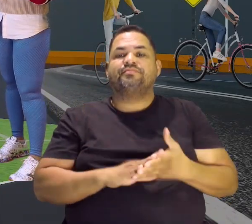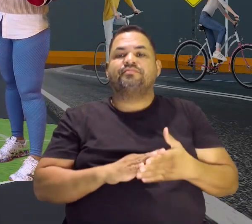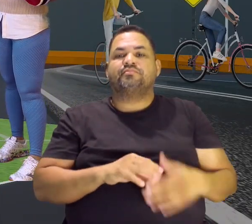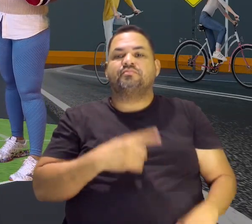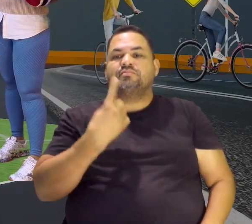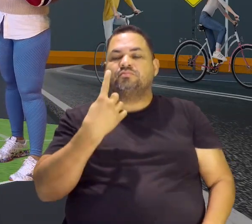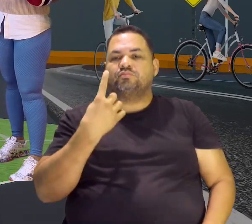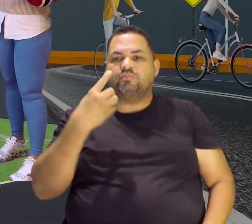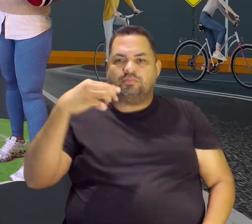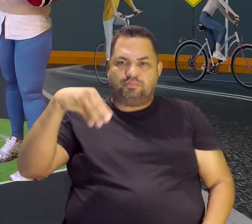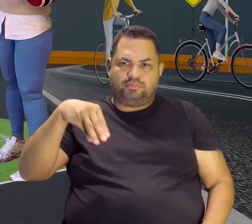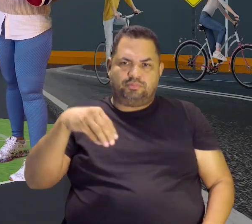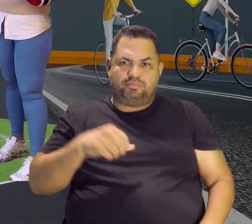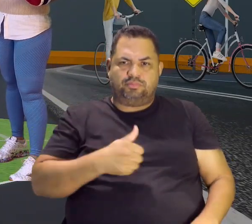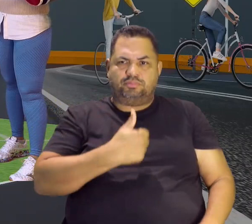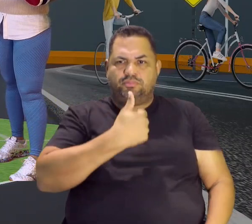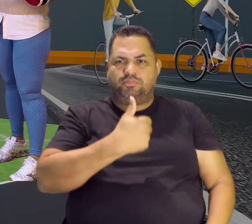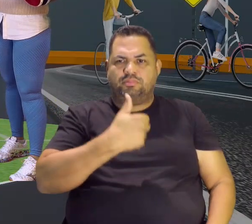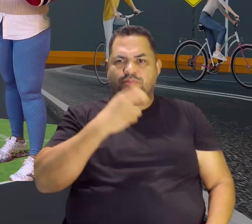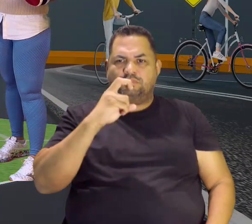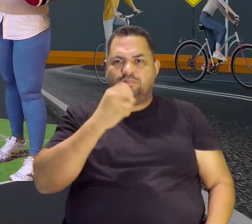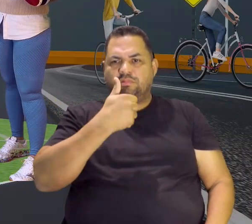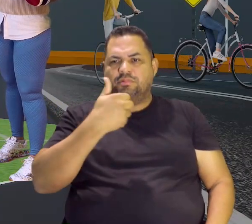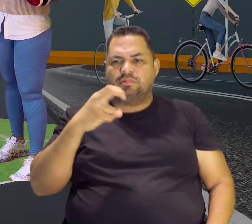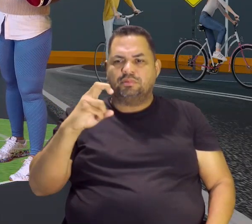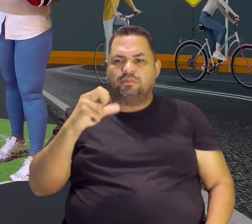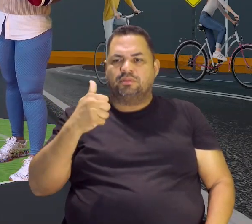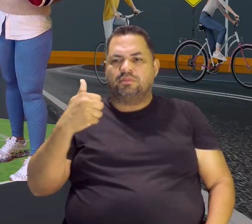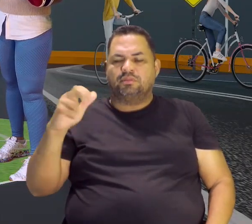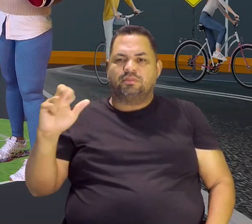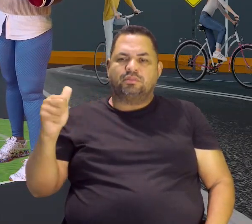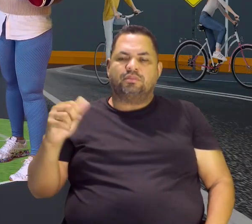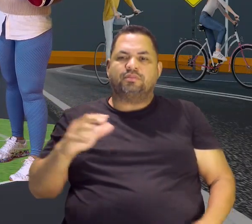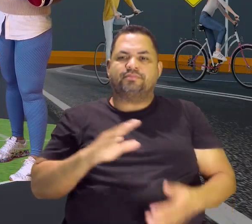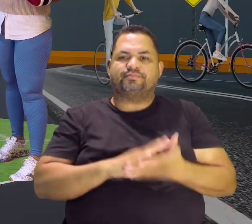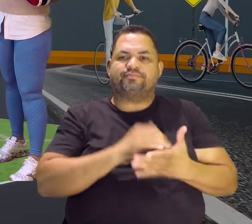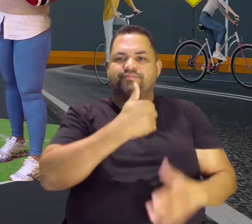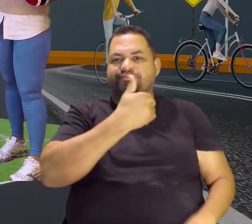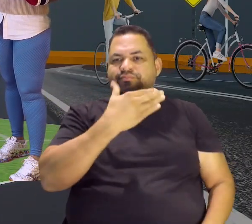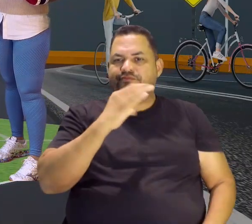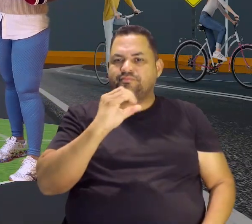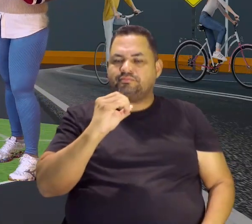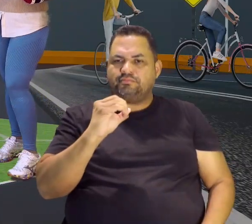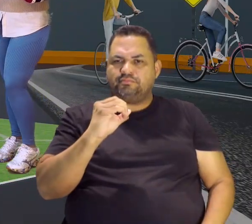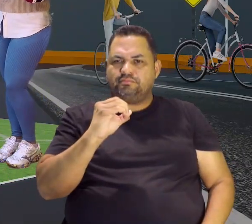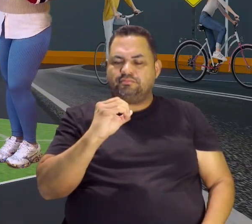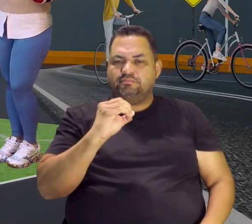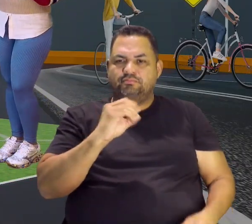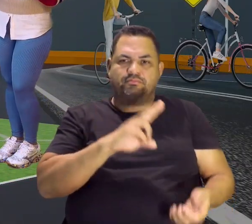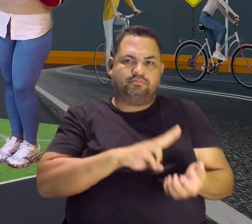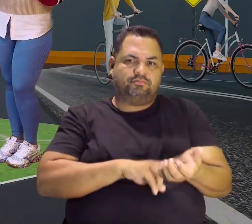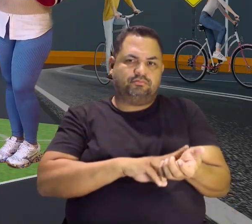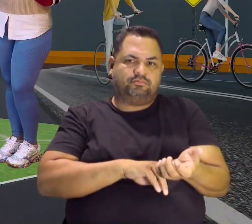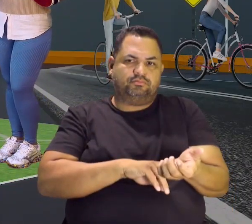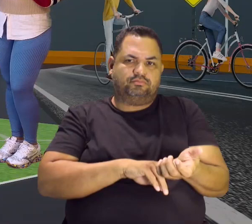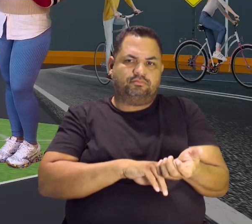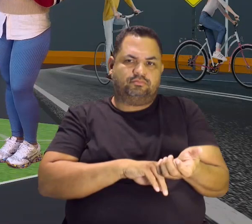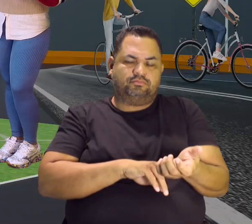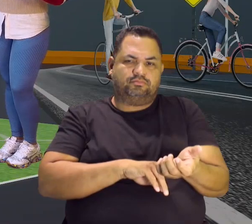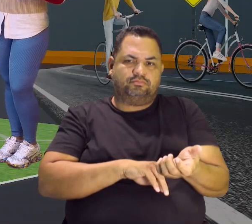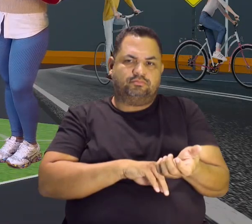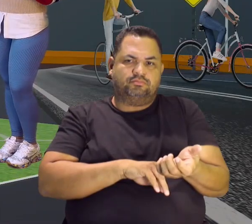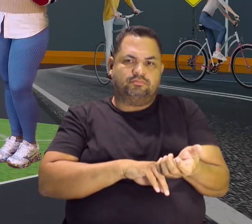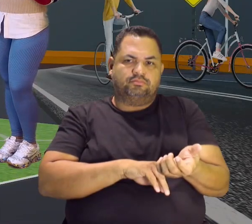minuto. Então, tu tem 15, 15, 15, 15, né? O batimento foi 10, 10, 10, 10. Então, se for 10, 10, 10,